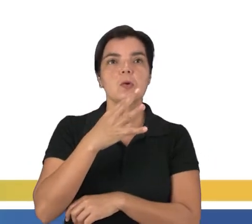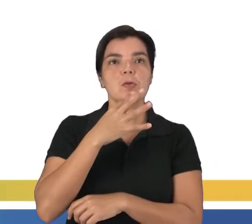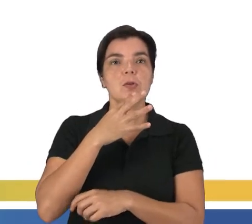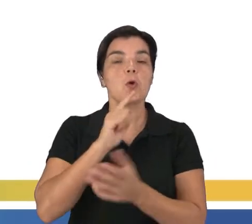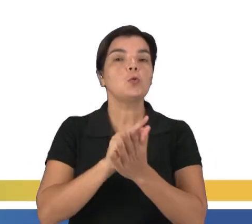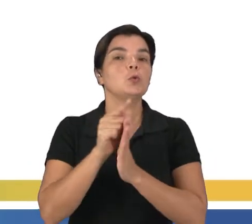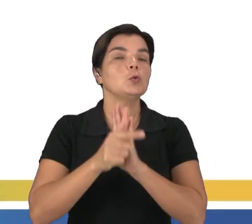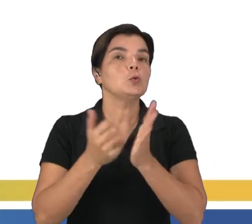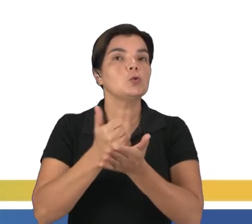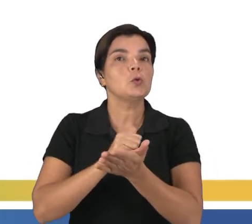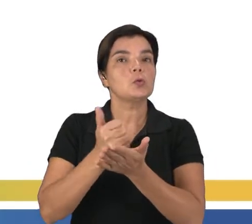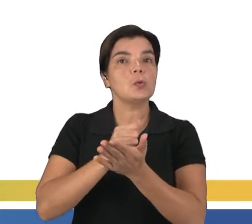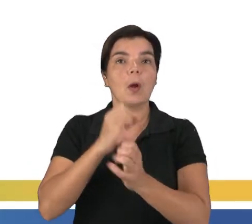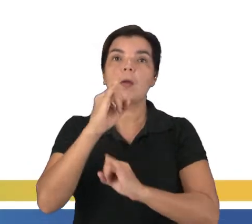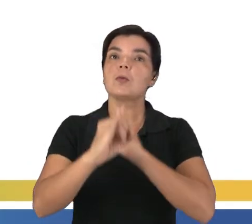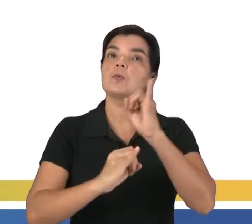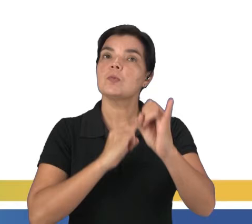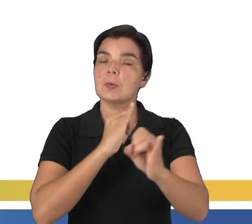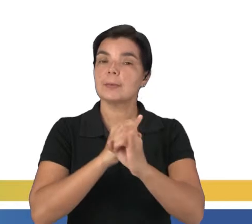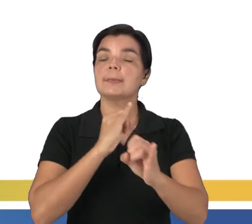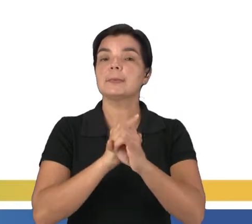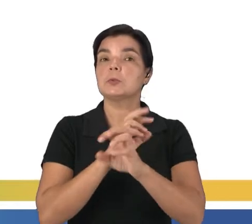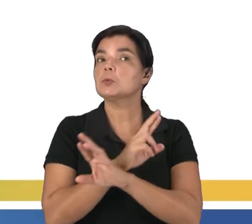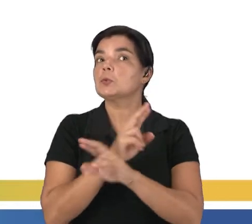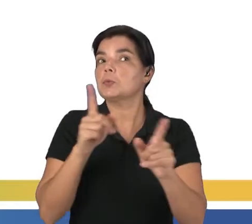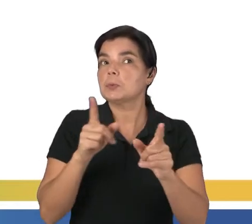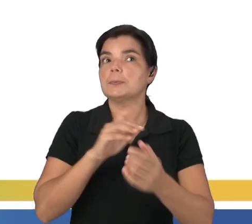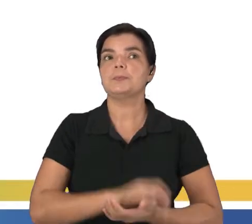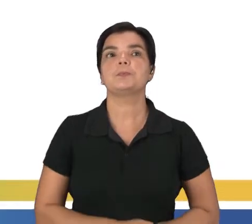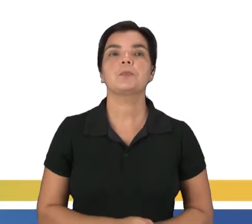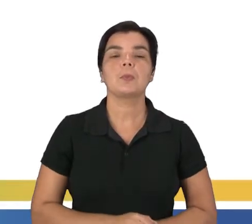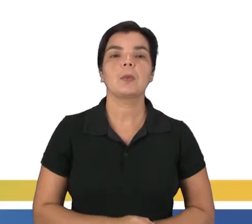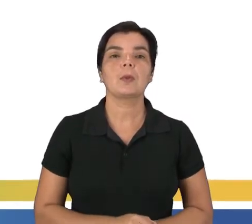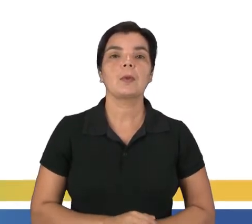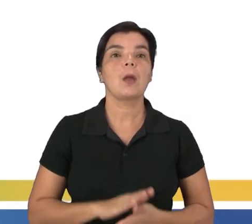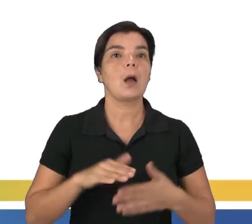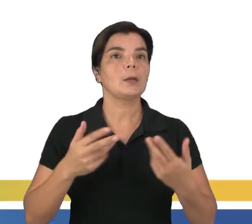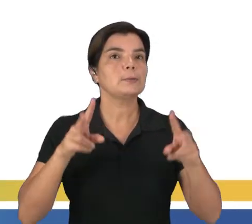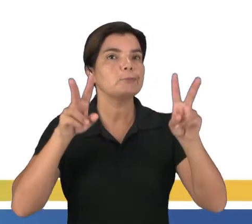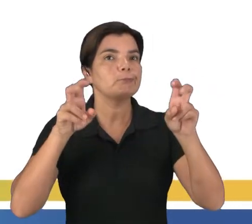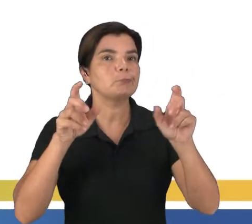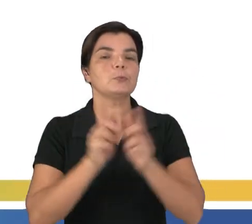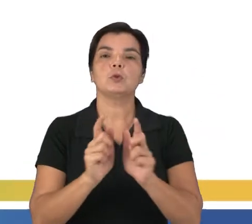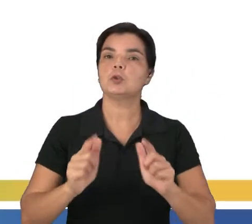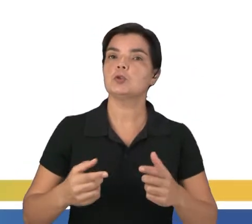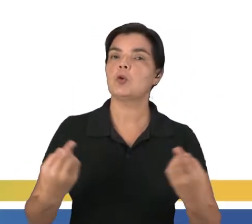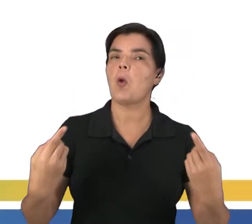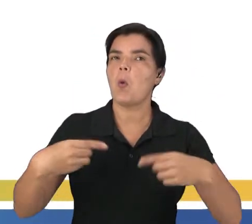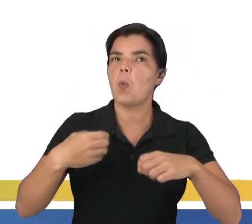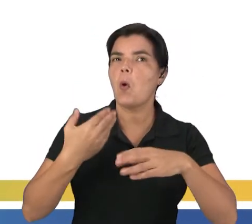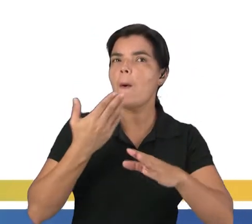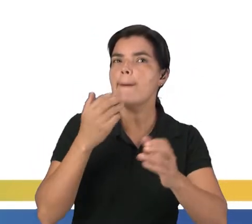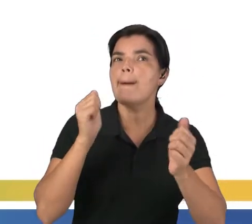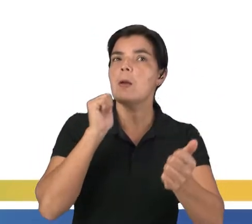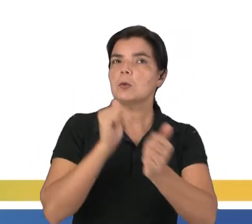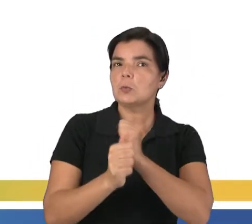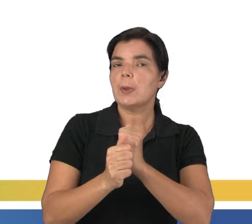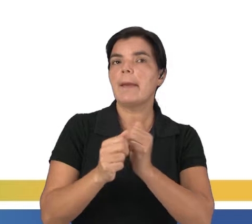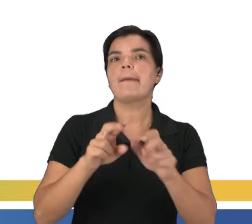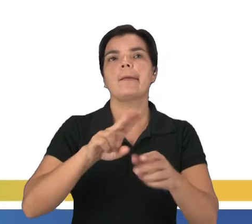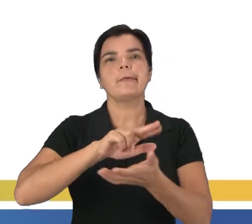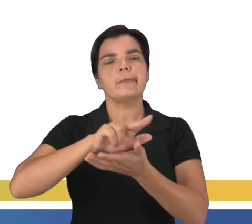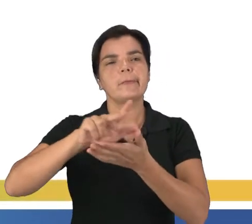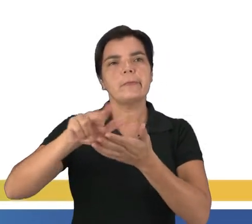preciso conhecer os gêneros de jogos online e como eles se diferenciam. Além do tema, né, a luta, esporte,